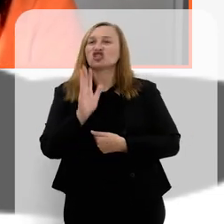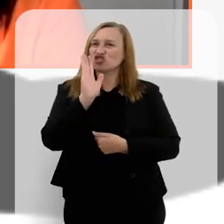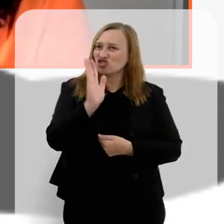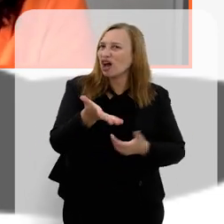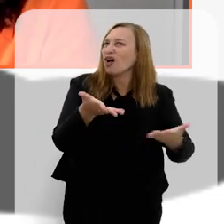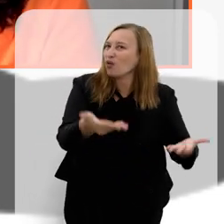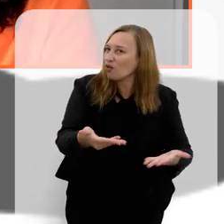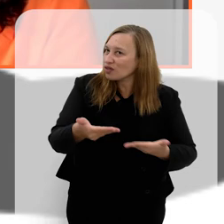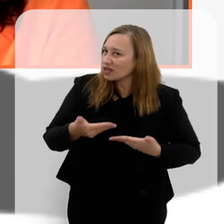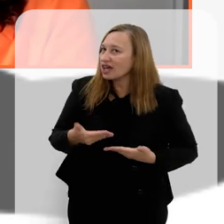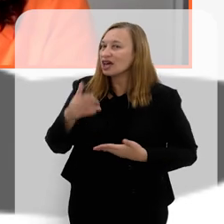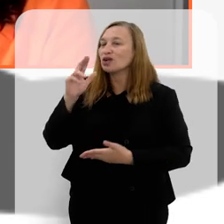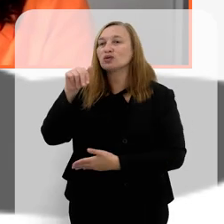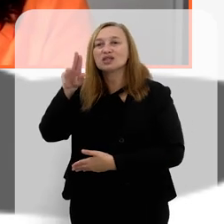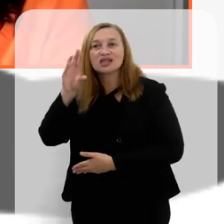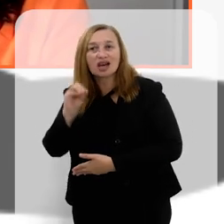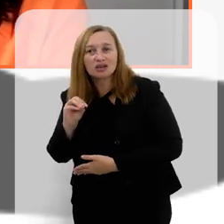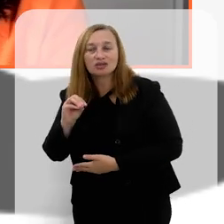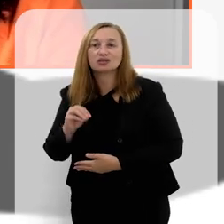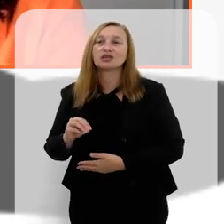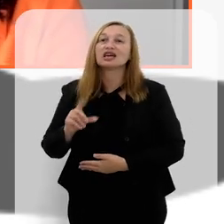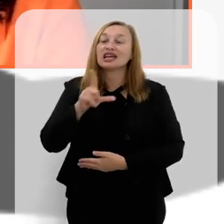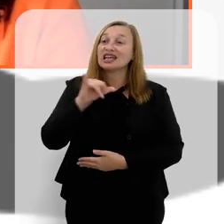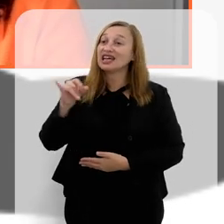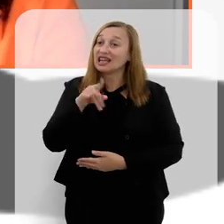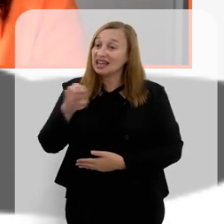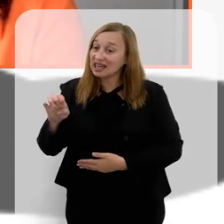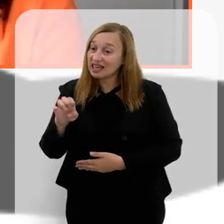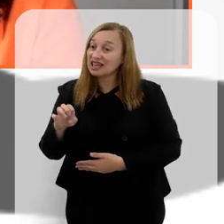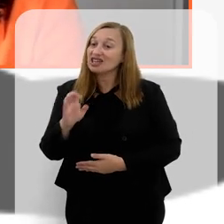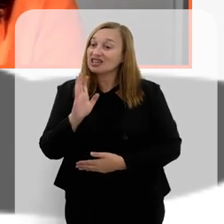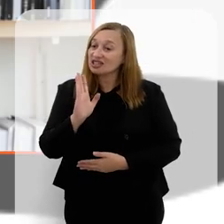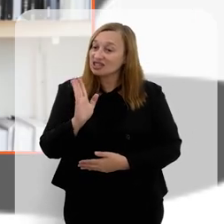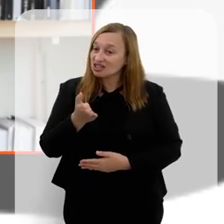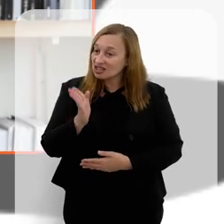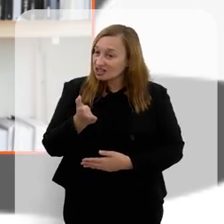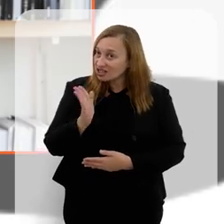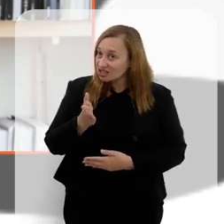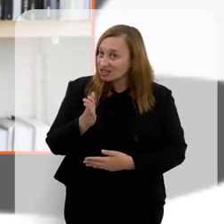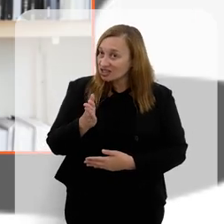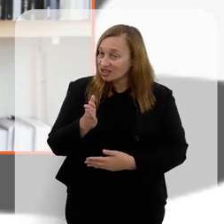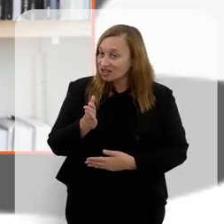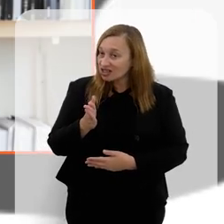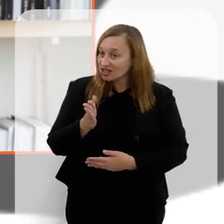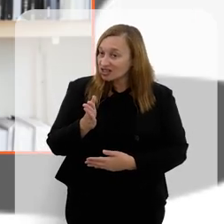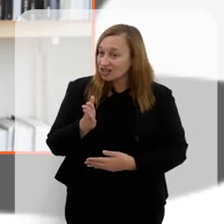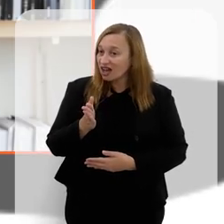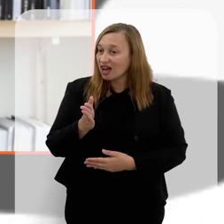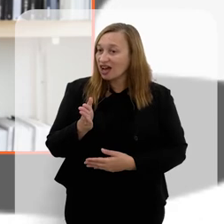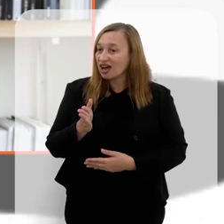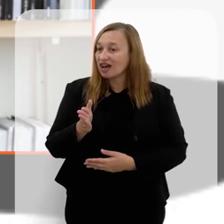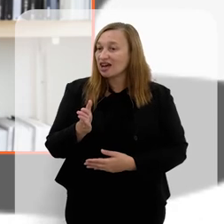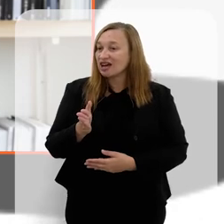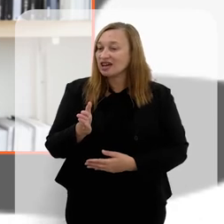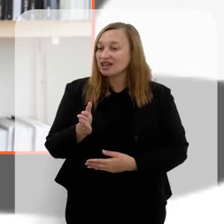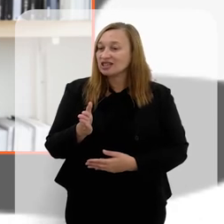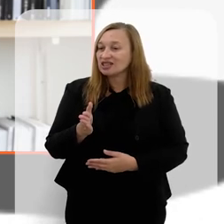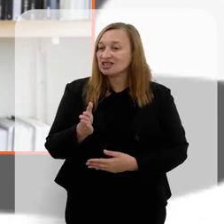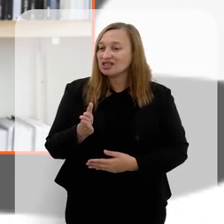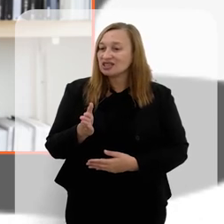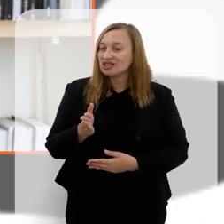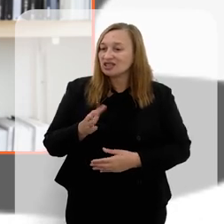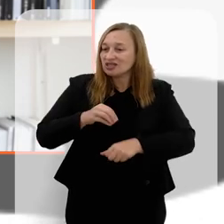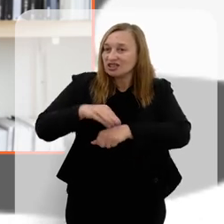tá? Já está convidado, Luciano. Já gostamos. Olha, a Lili já vendeu, falam assim, né? Tem uma expressão, vendeu o peixe, mas